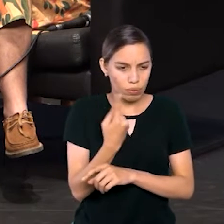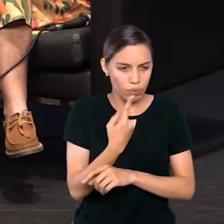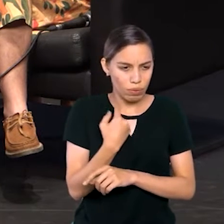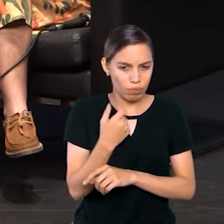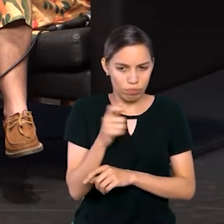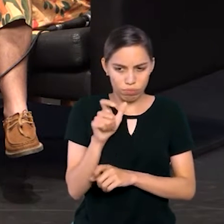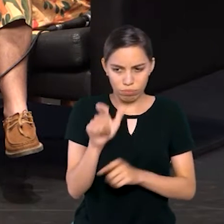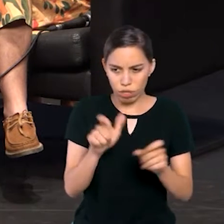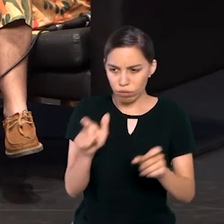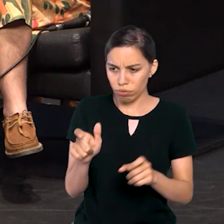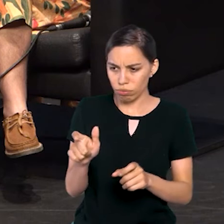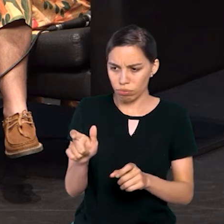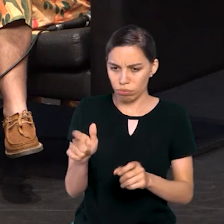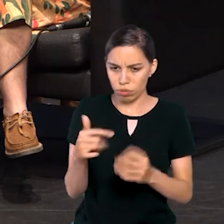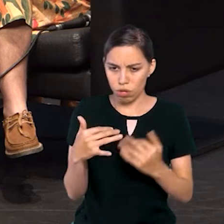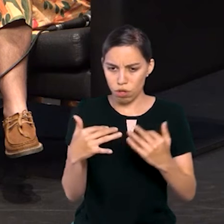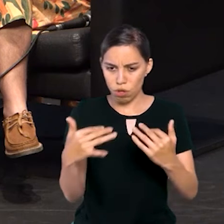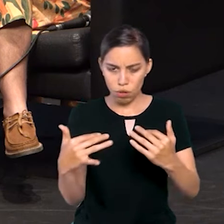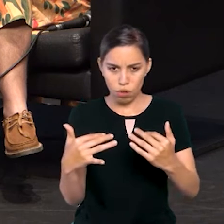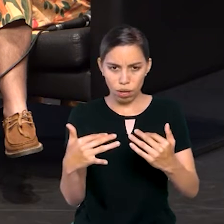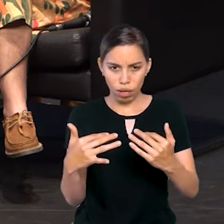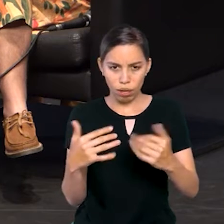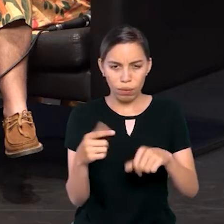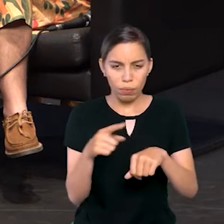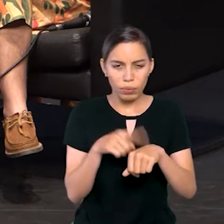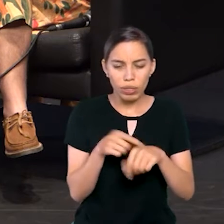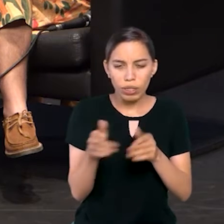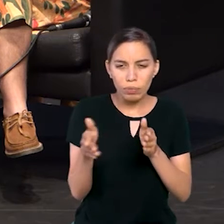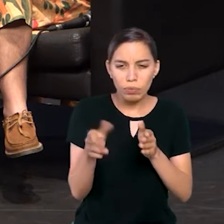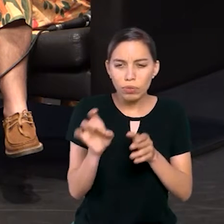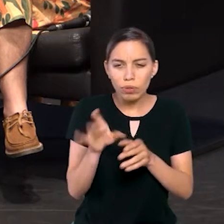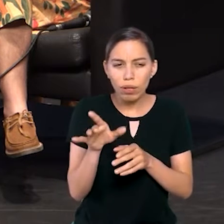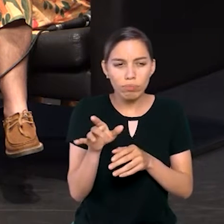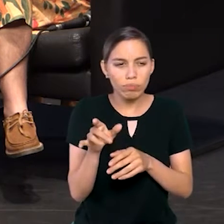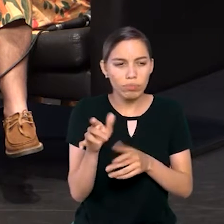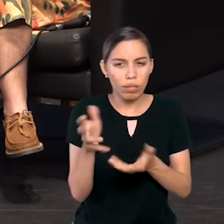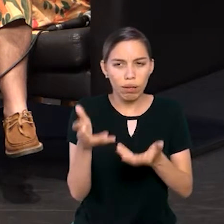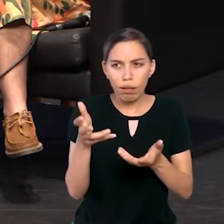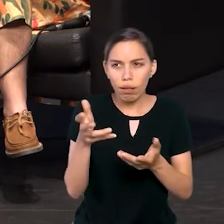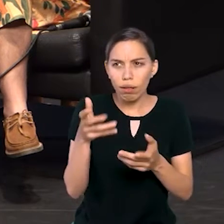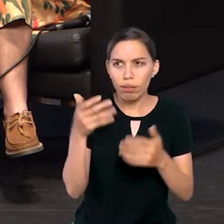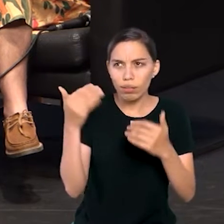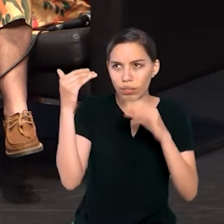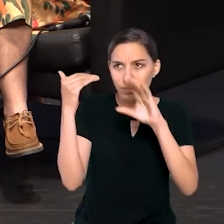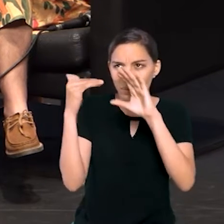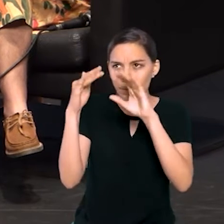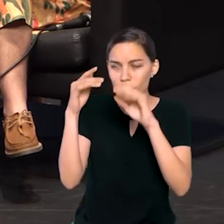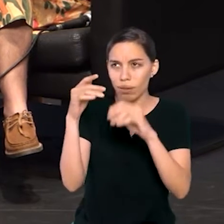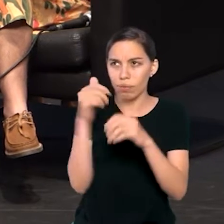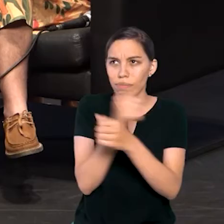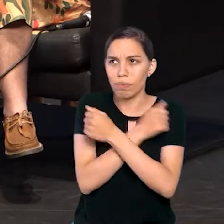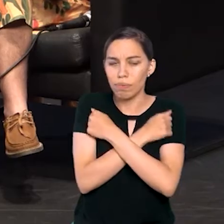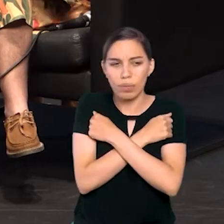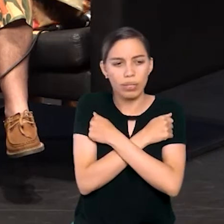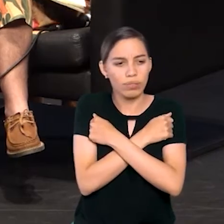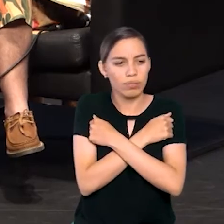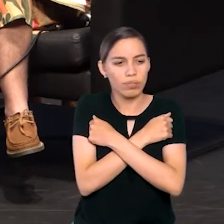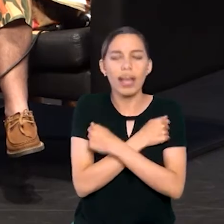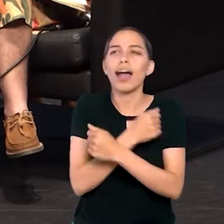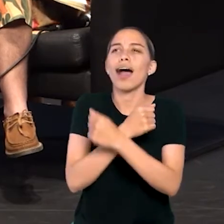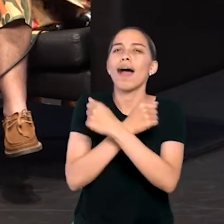comunidade temporária, mandando um abraço para ele. Então, abraço, Lenine.